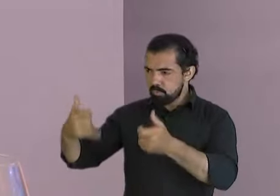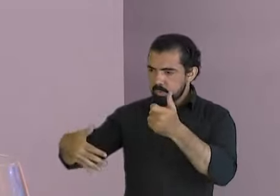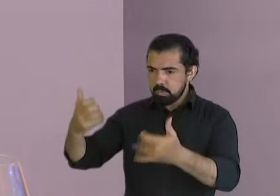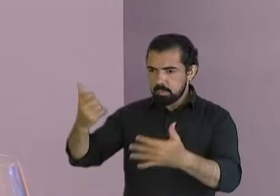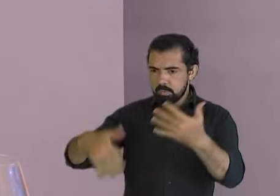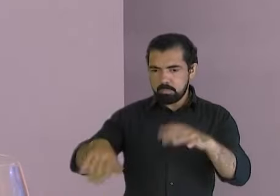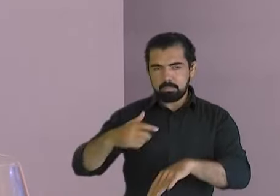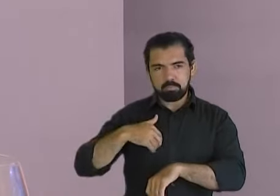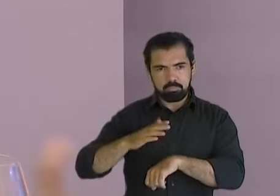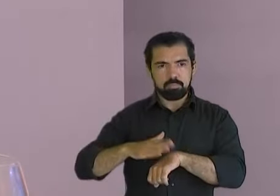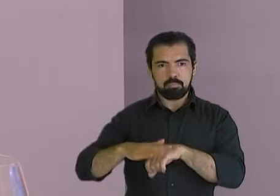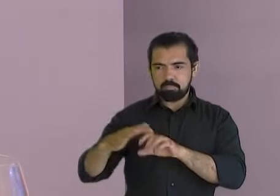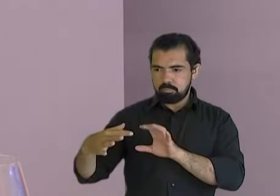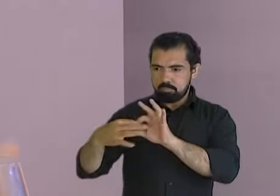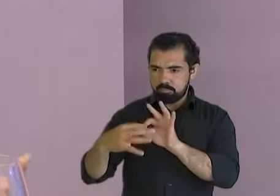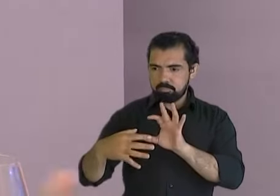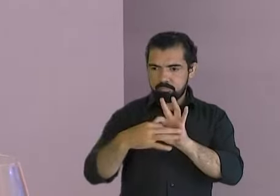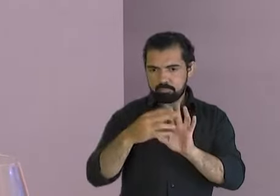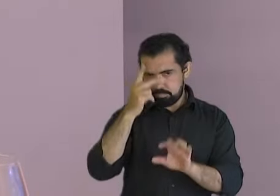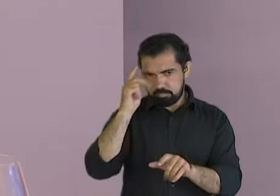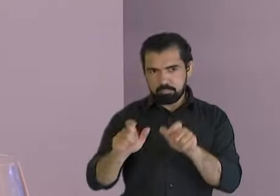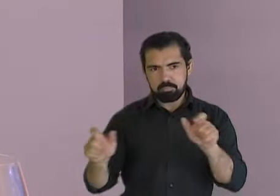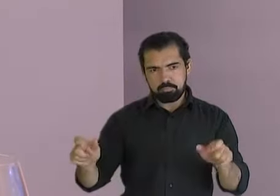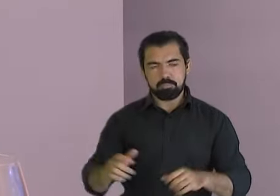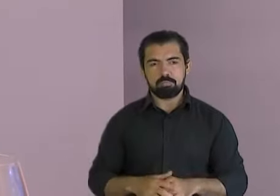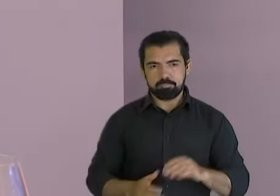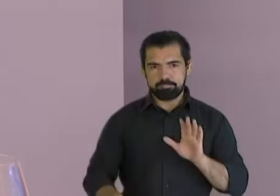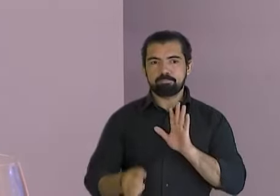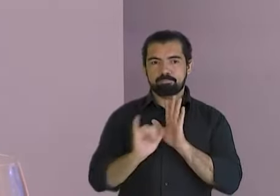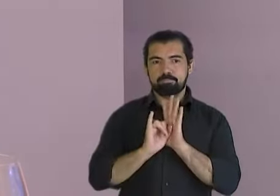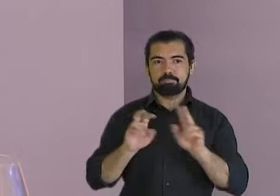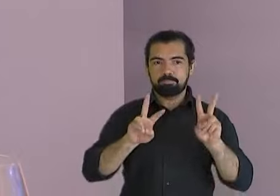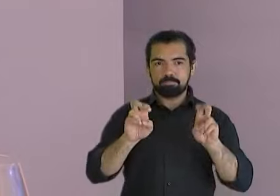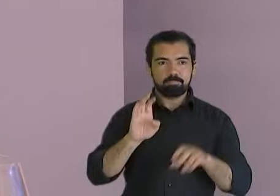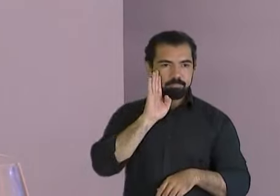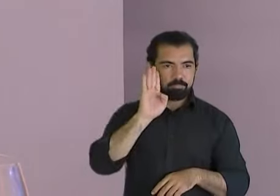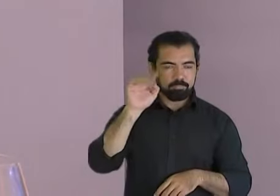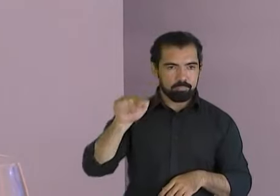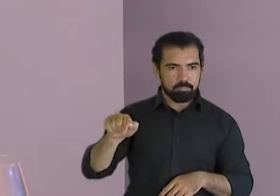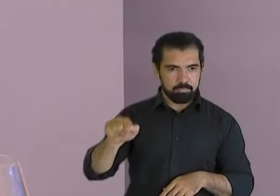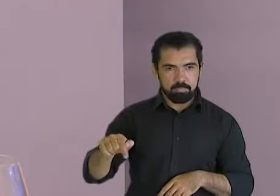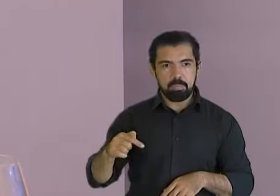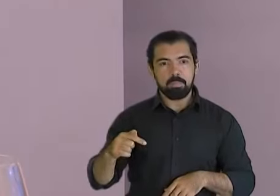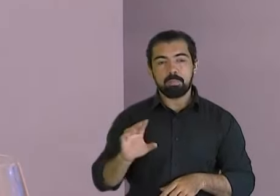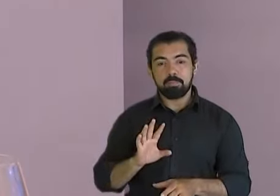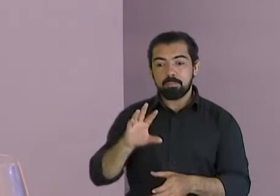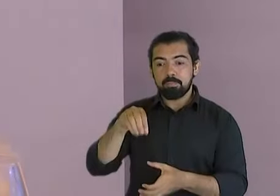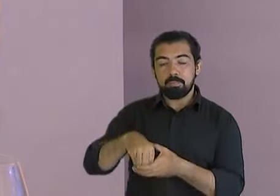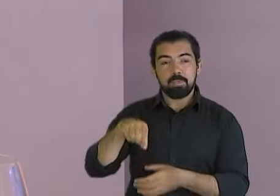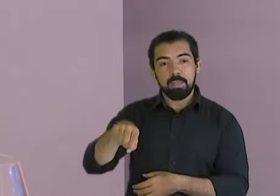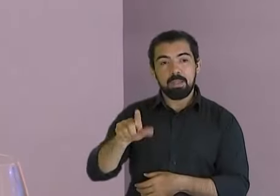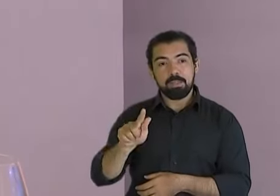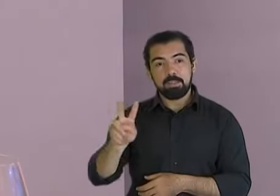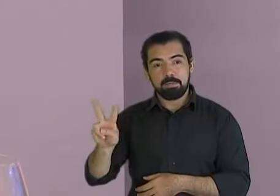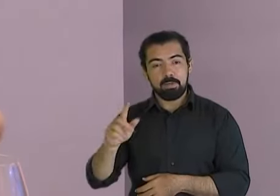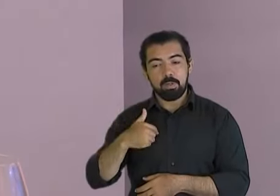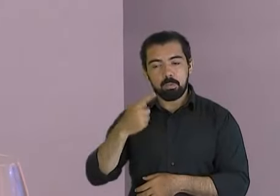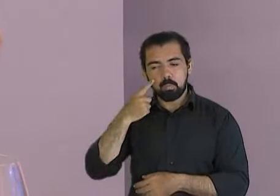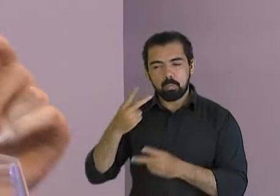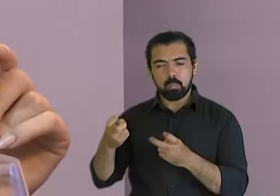me identificar. Então esses grupos trabalham muito com a questão da identificação. Então, assim, uma coisa que eu escuto muito lá no IVV,